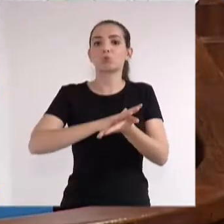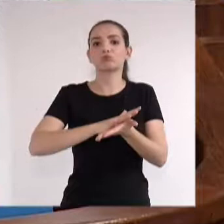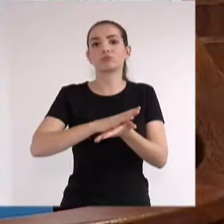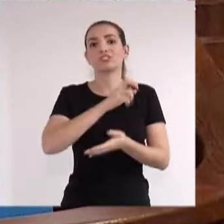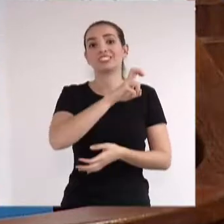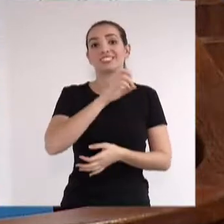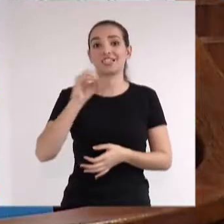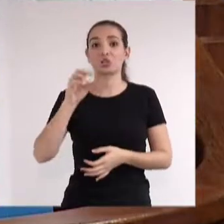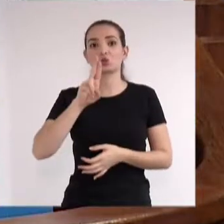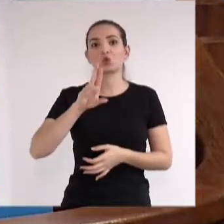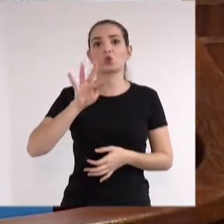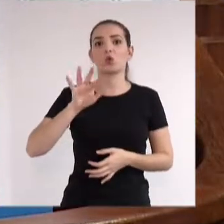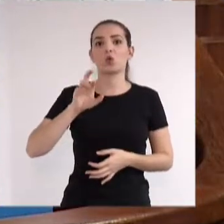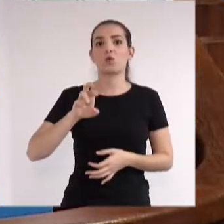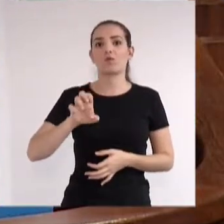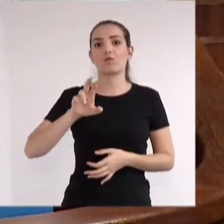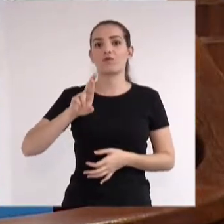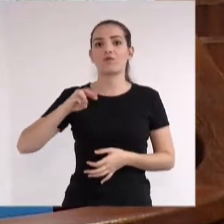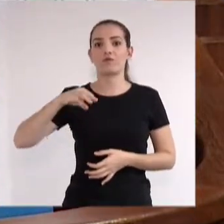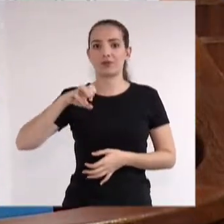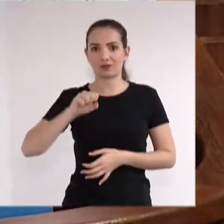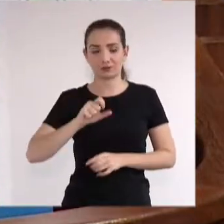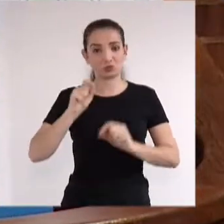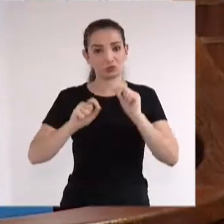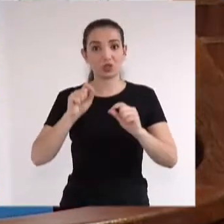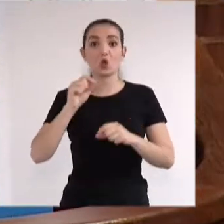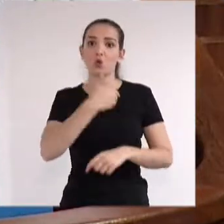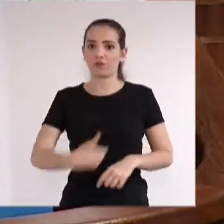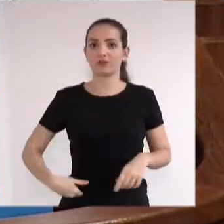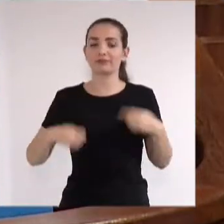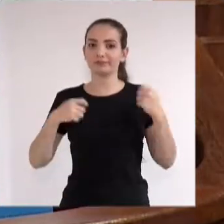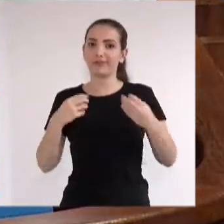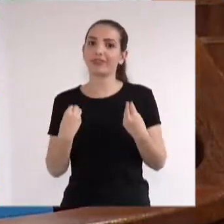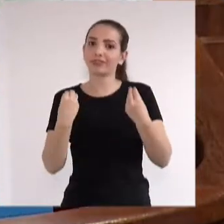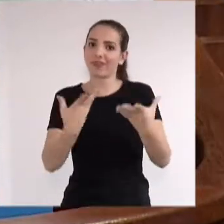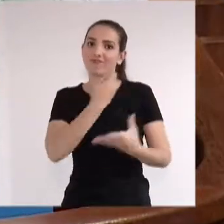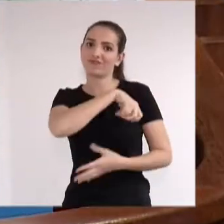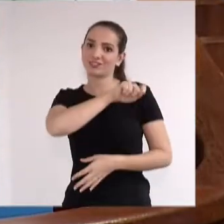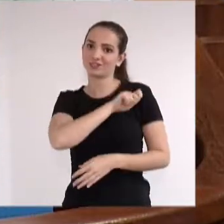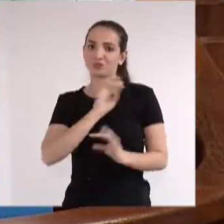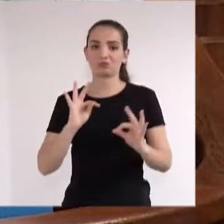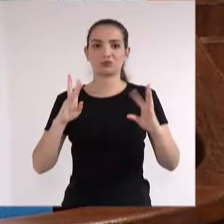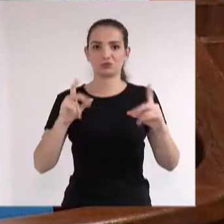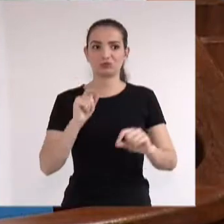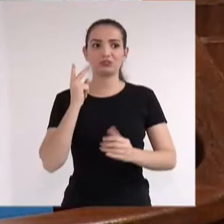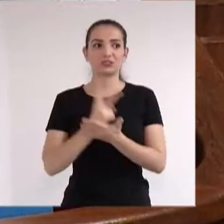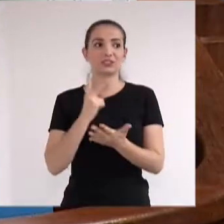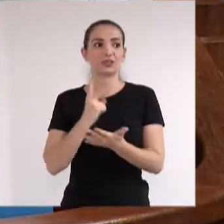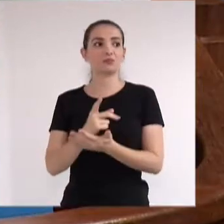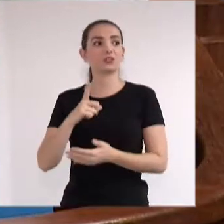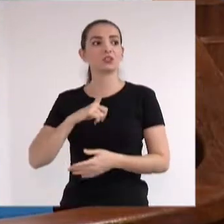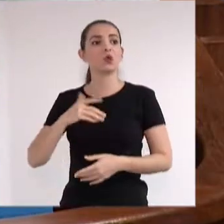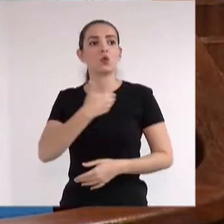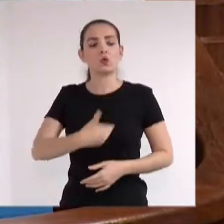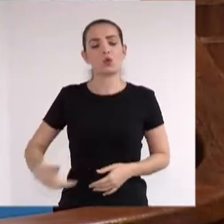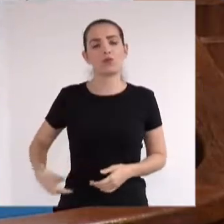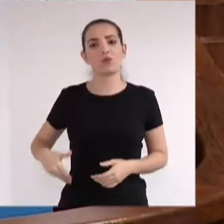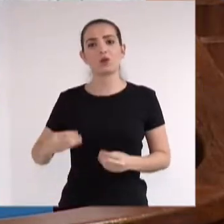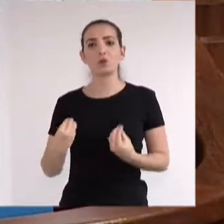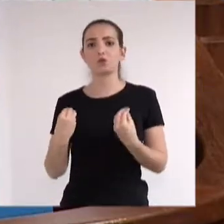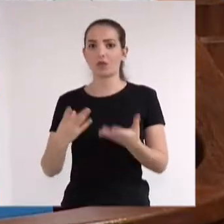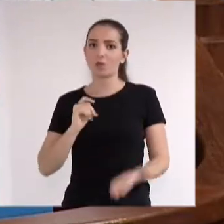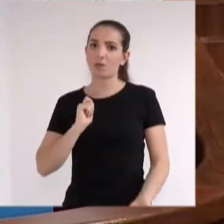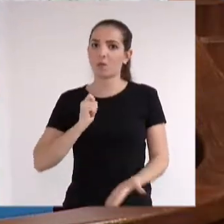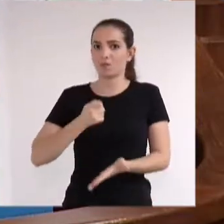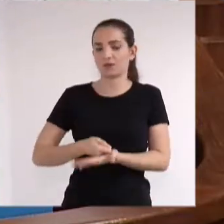UFERMs. O Estado ele precisa disponibilizar fiscalização para isso. Todas as vezes que eu imponho o Estado uma